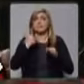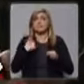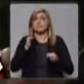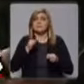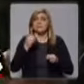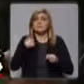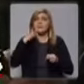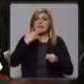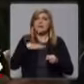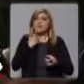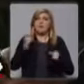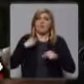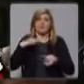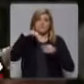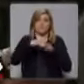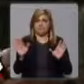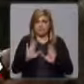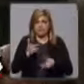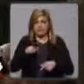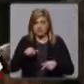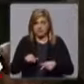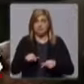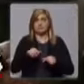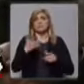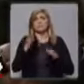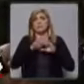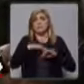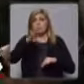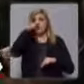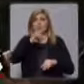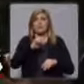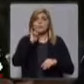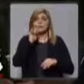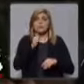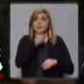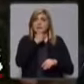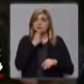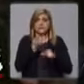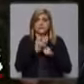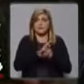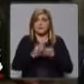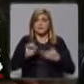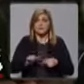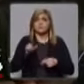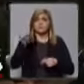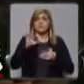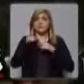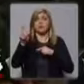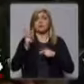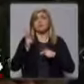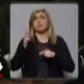going back into a program. So the government has made no decision to look for anything.